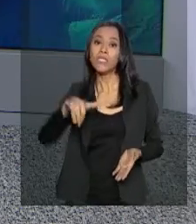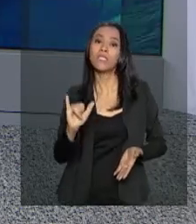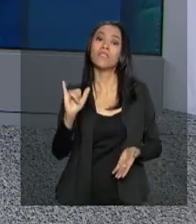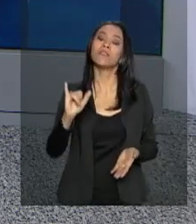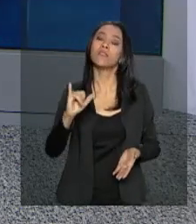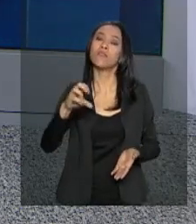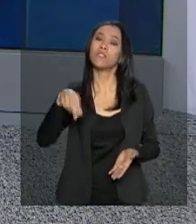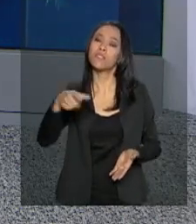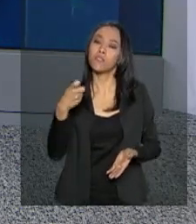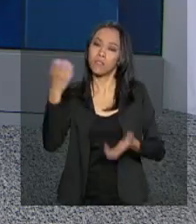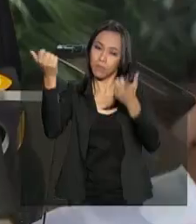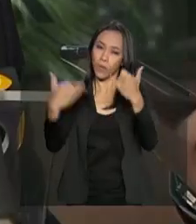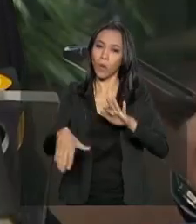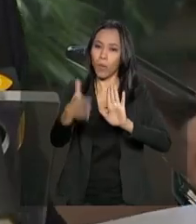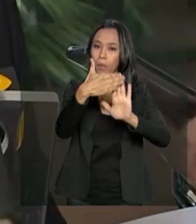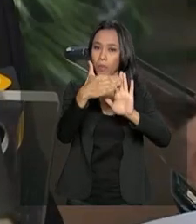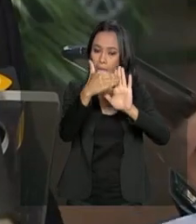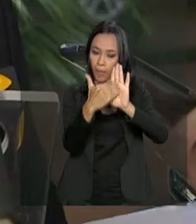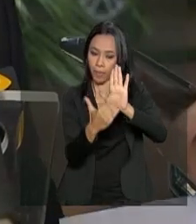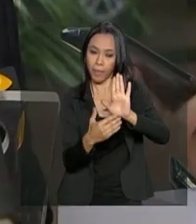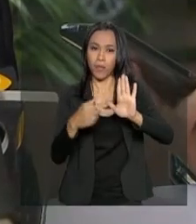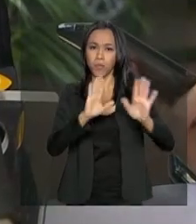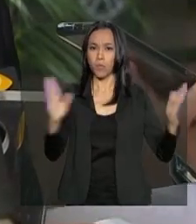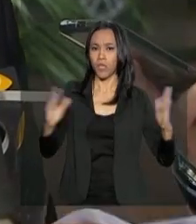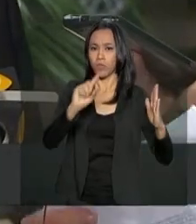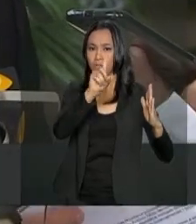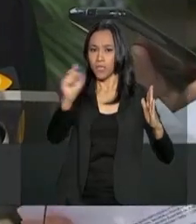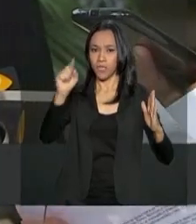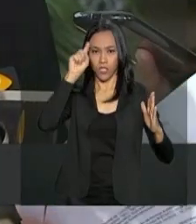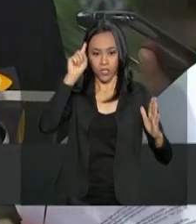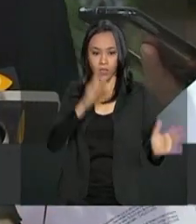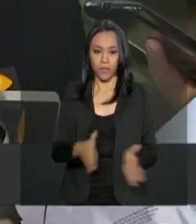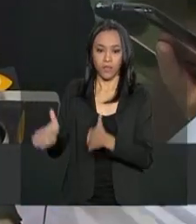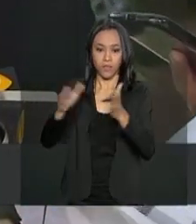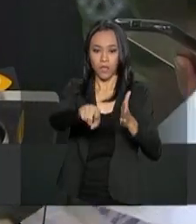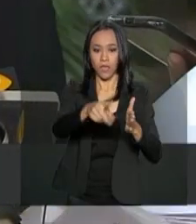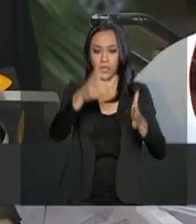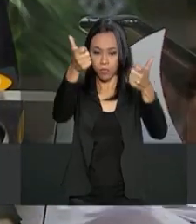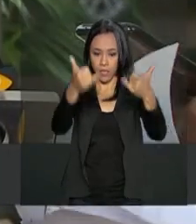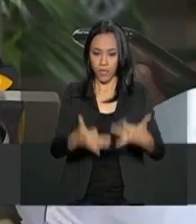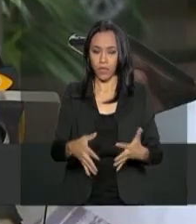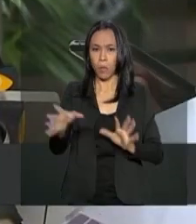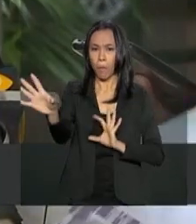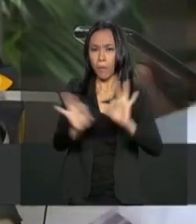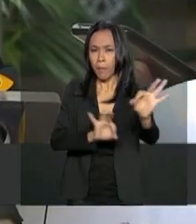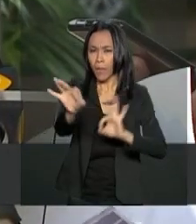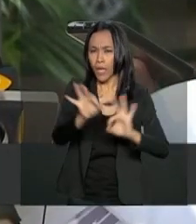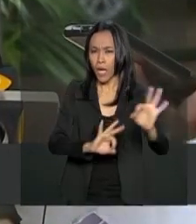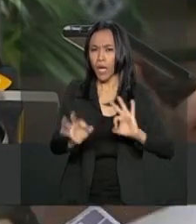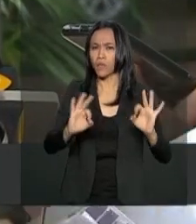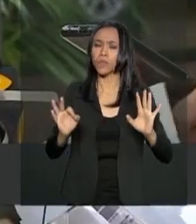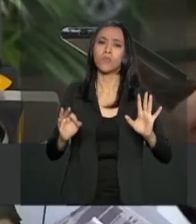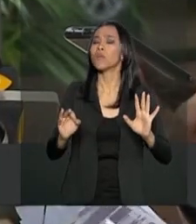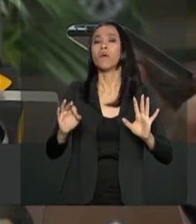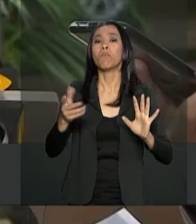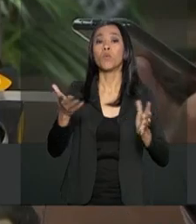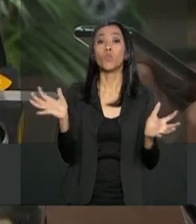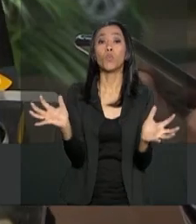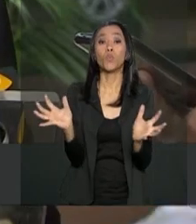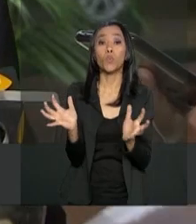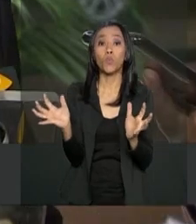100 dias foi o material preparado pela transição é